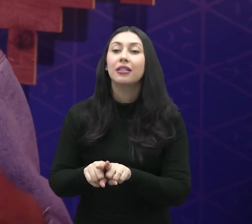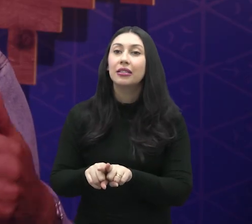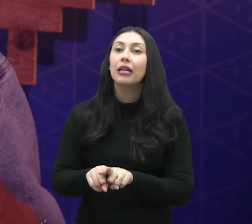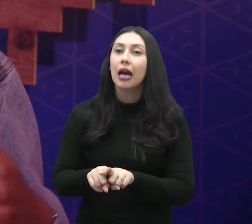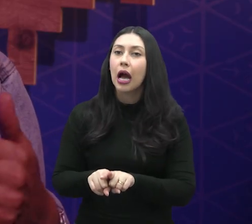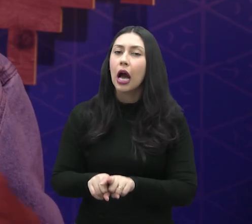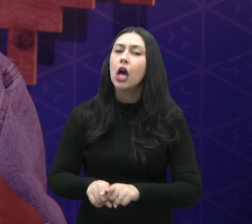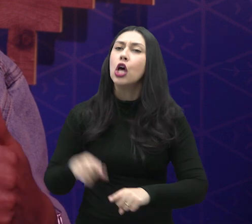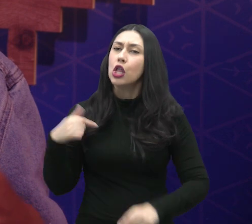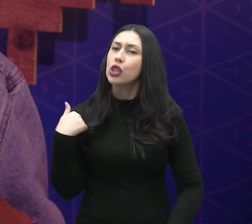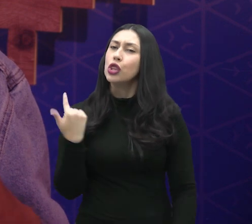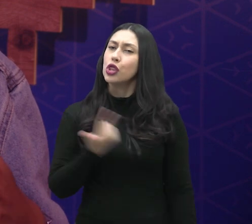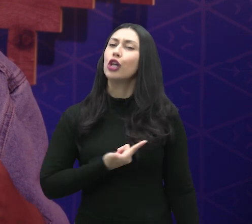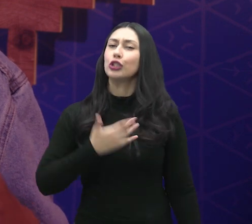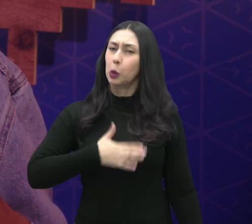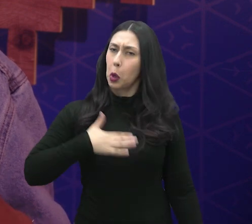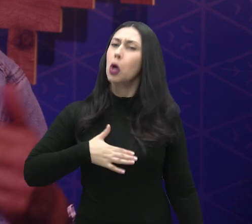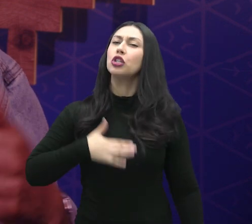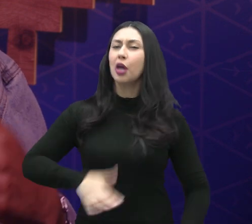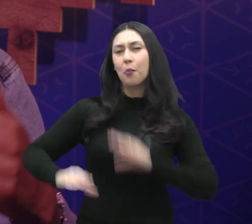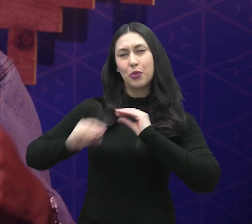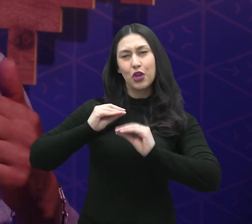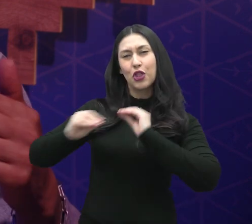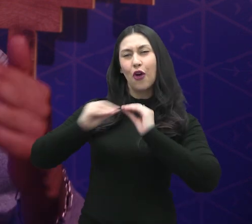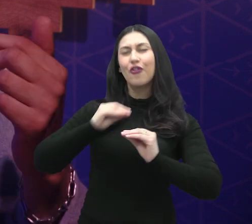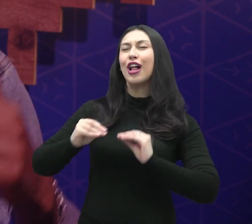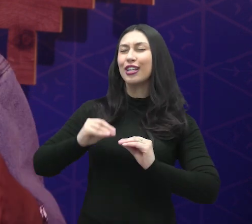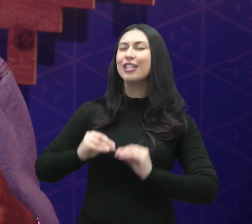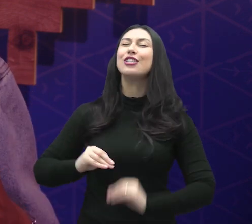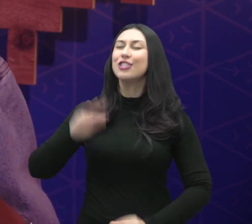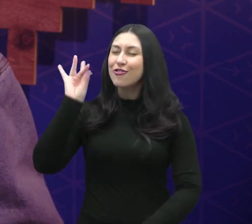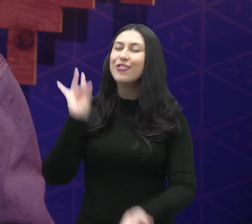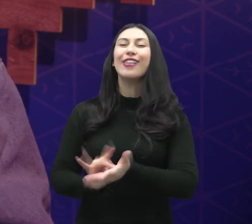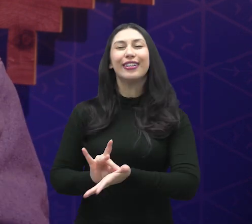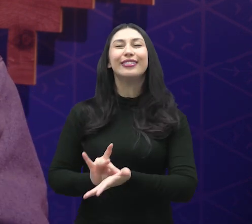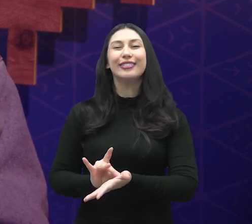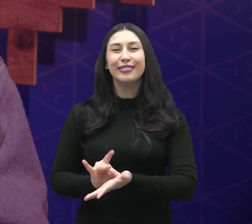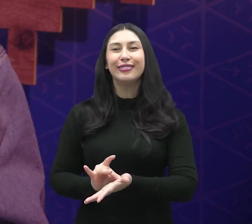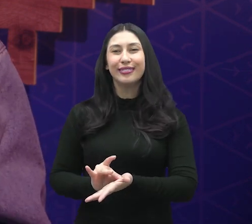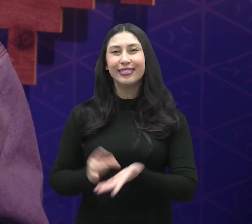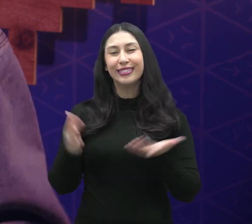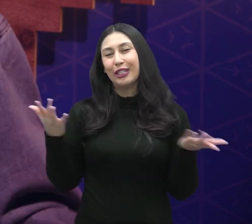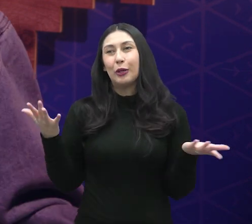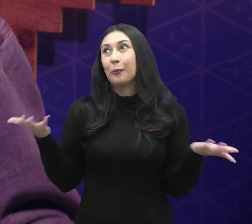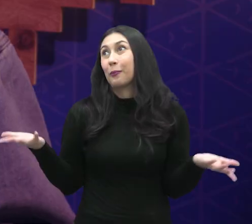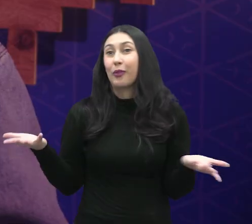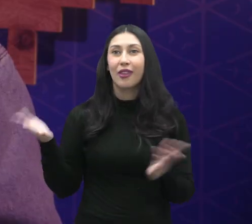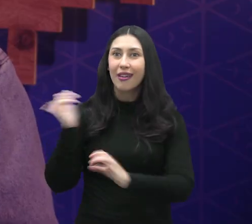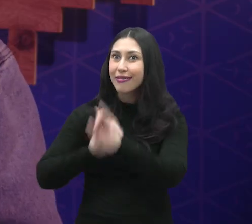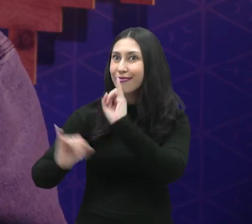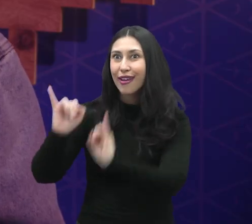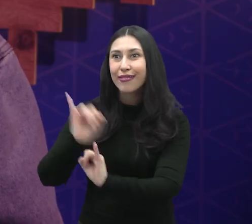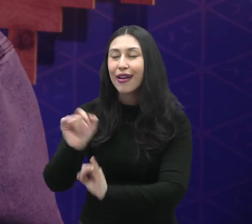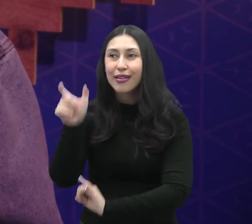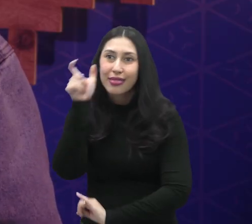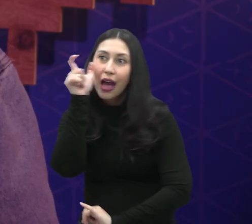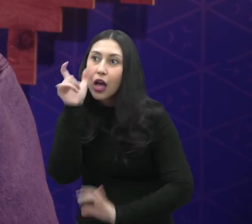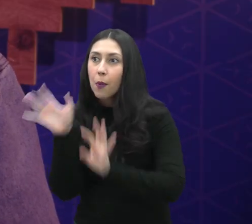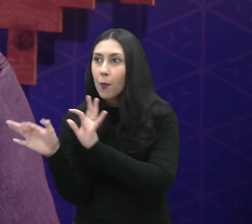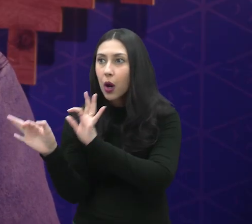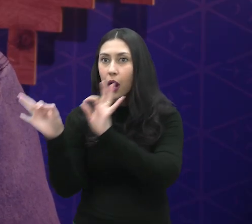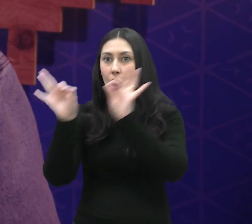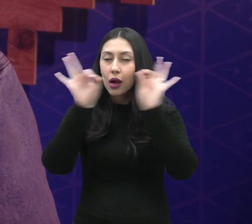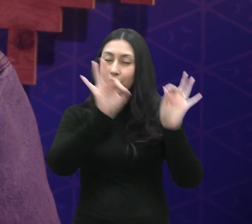assim: temos orgulhos de telenovela, temos orgulhos de ser noveleira, sabe? Tipo, pô, a internet inteira assistiu,